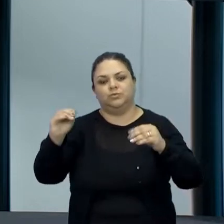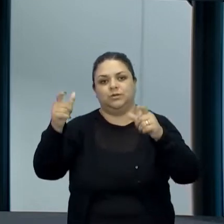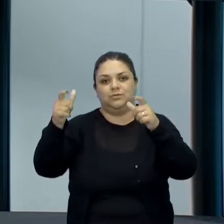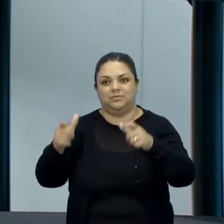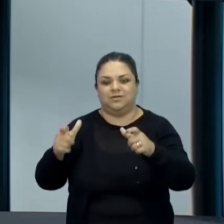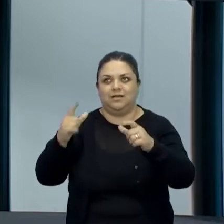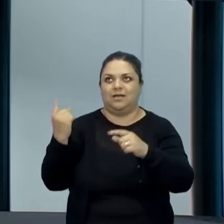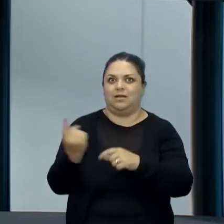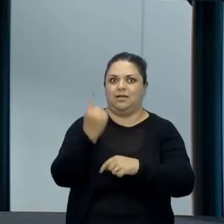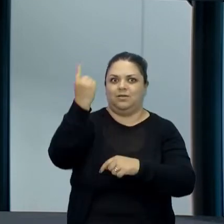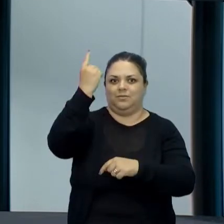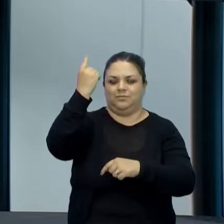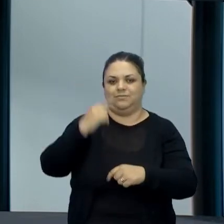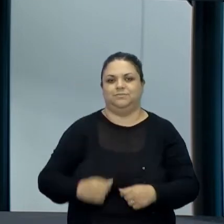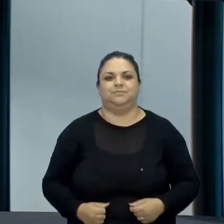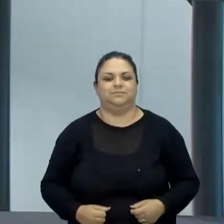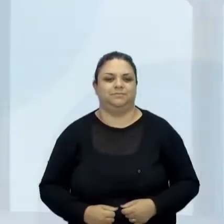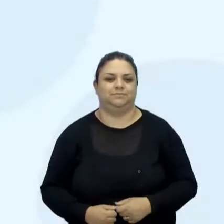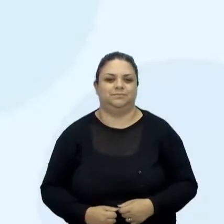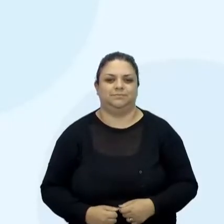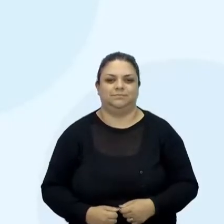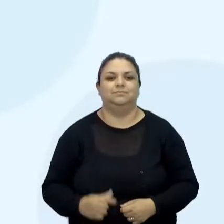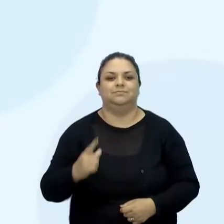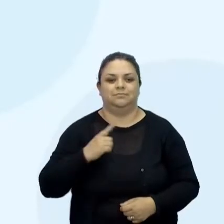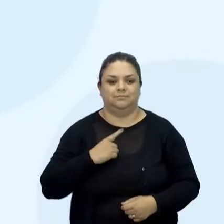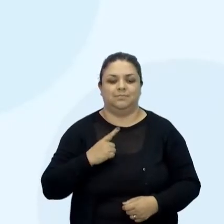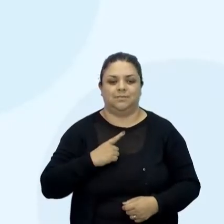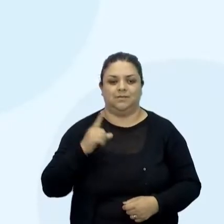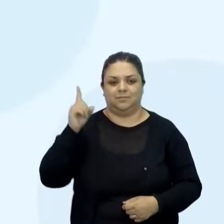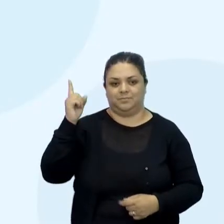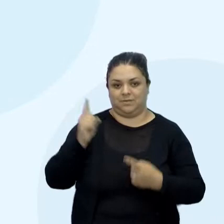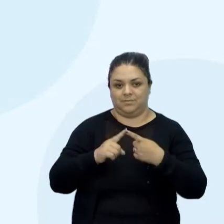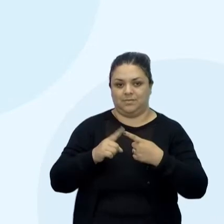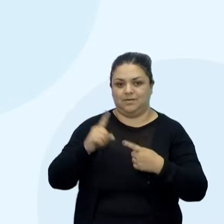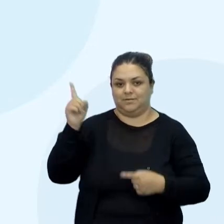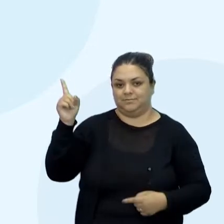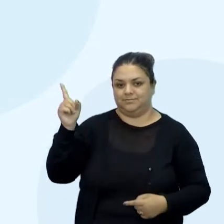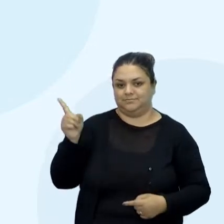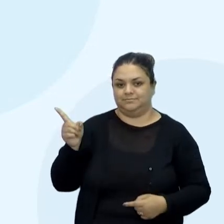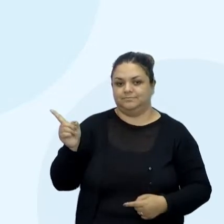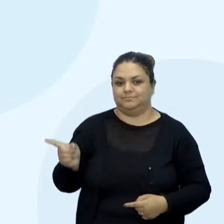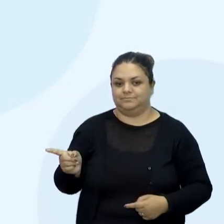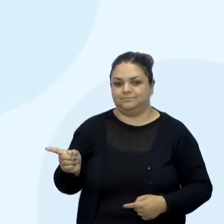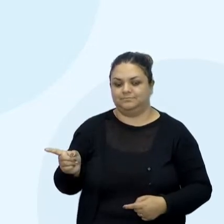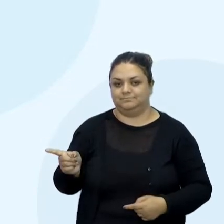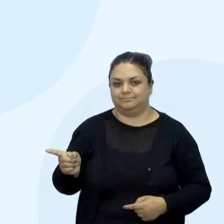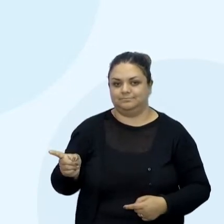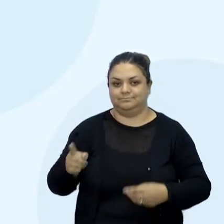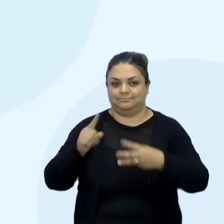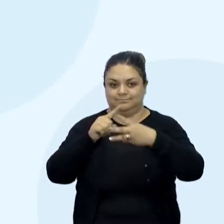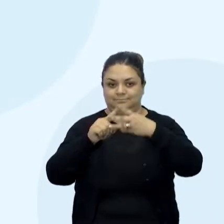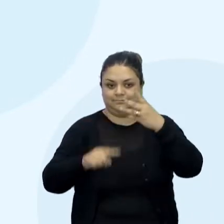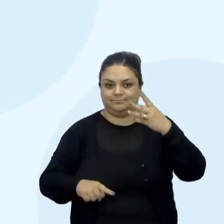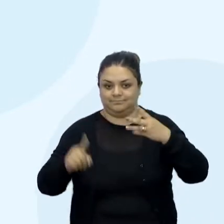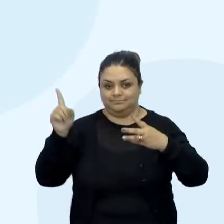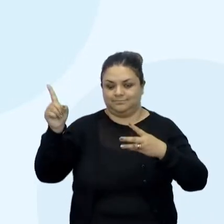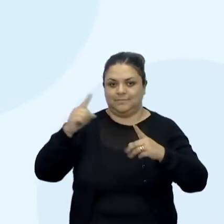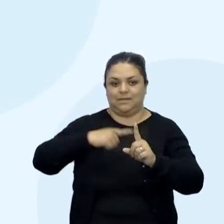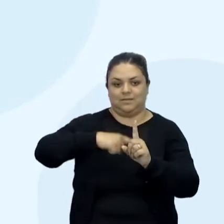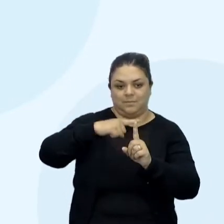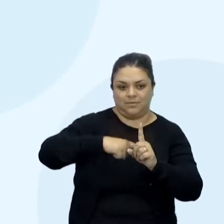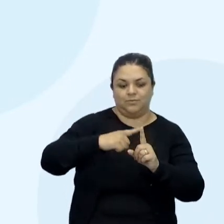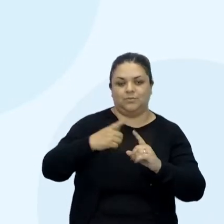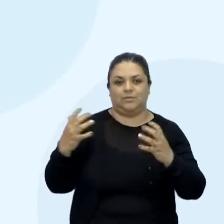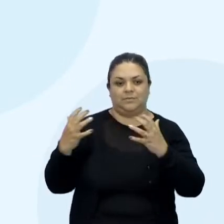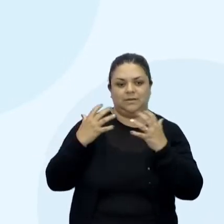localização. Então, a gente tem aí os efeitos que são a concentração, a temperatura e a pressão, tá certo? Lembrando